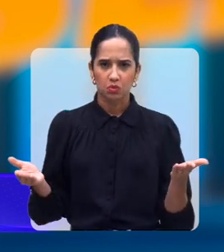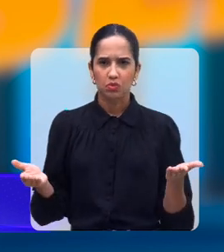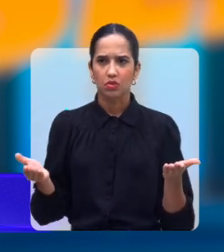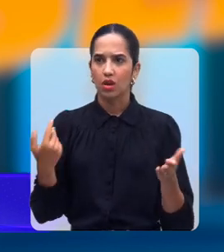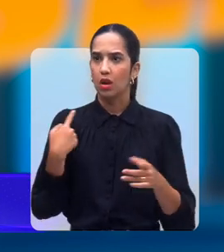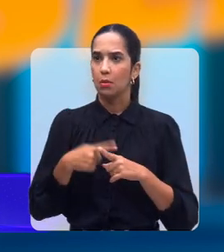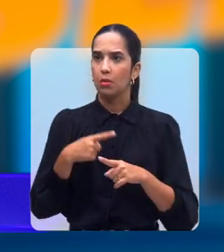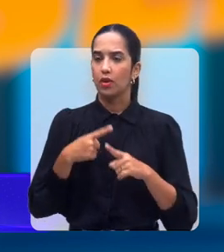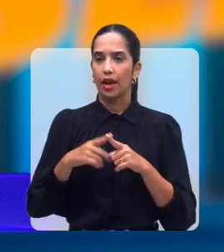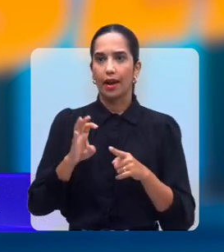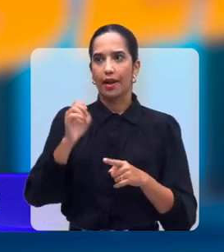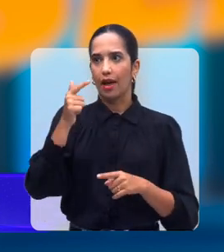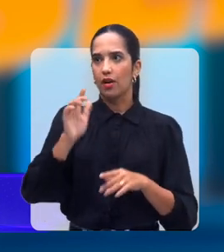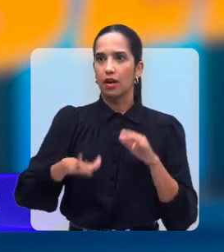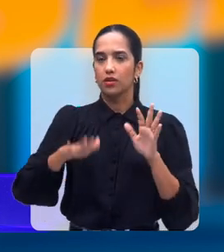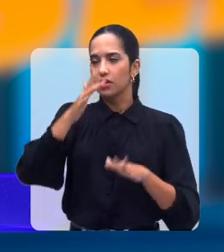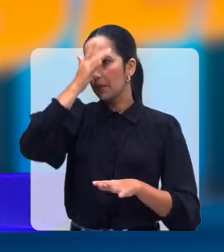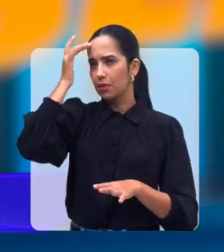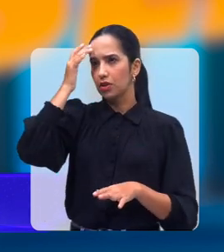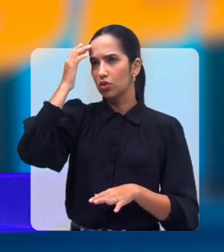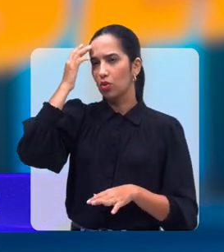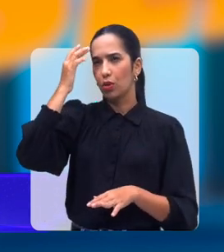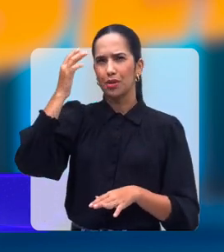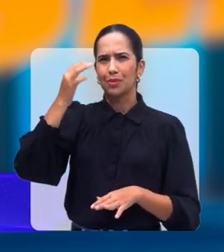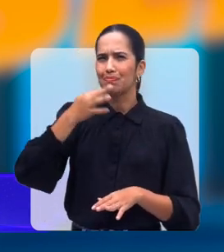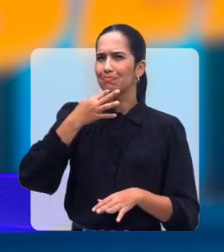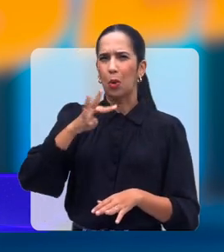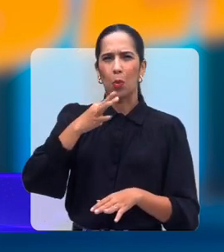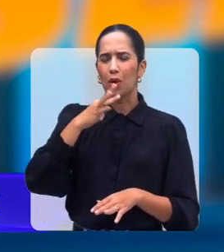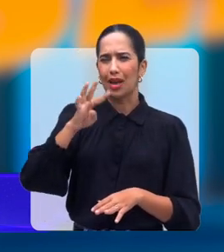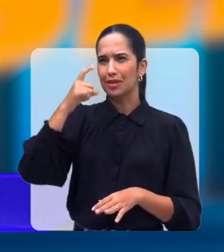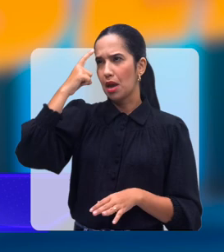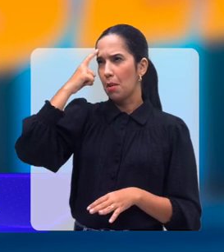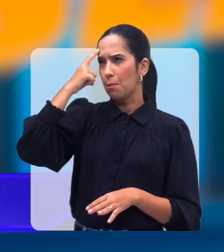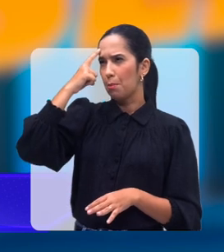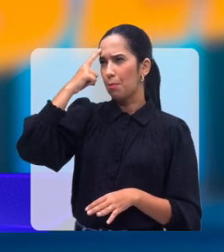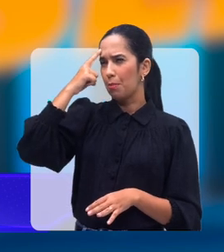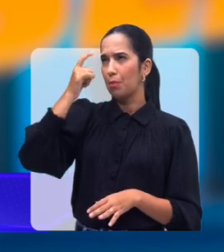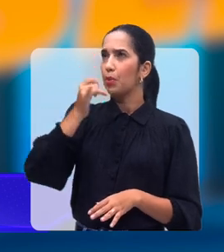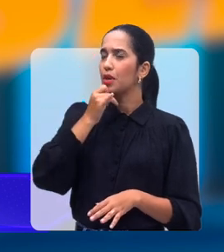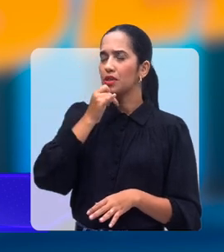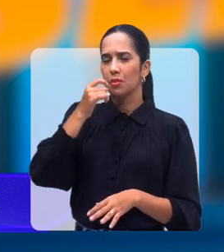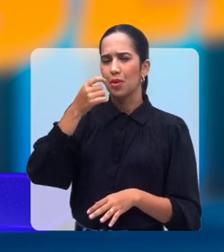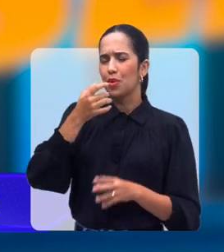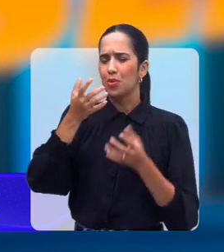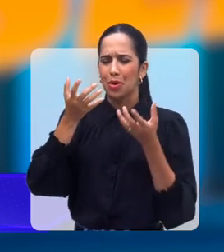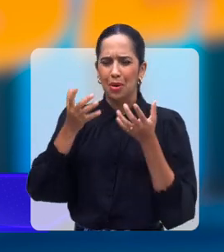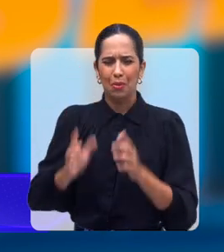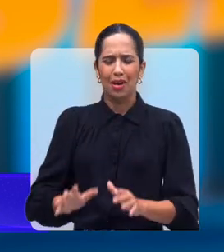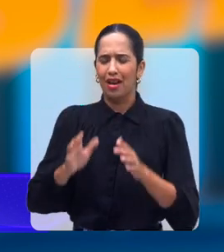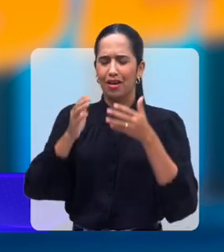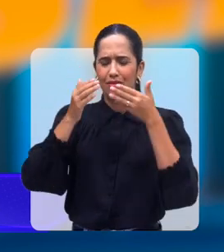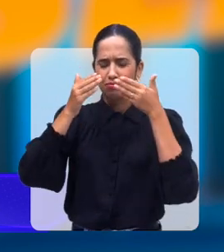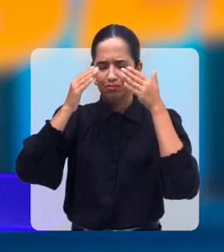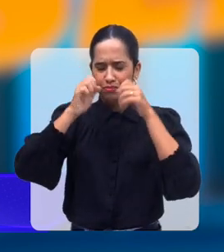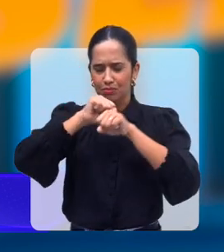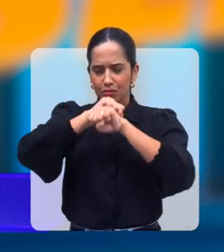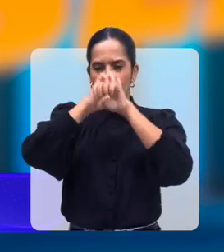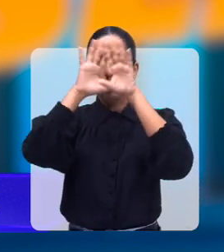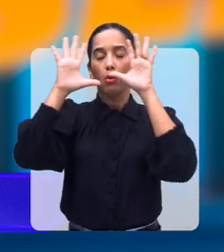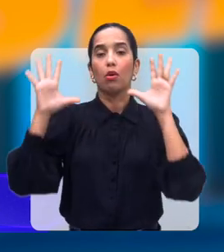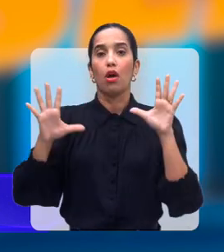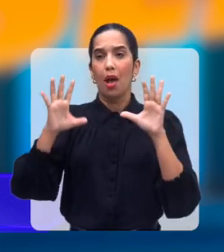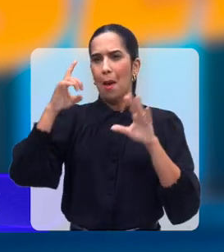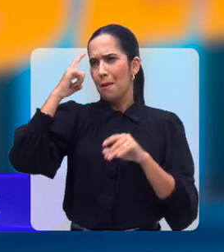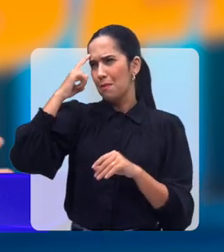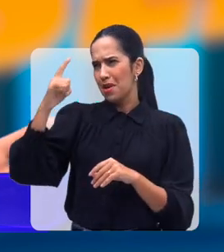Né? Porque existe no imaginário daquelas pessoas que não querem conhecer, que não querem abrir seus horizontes,